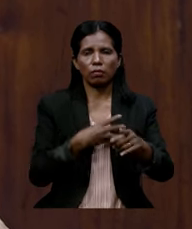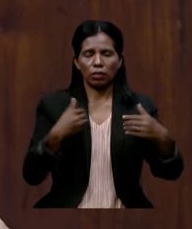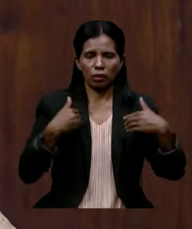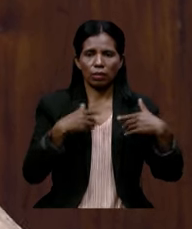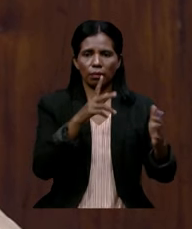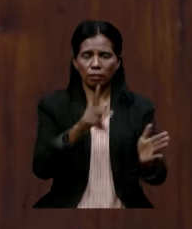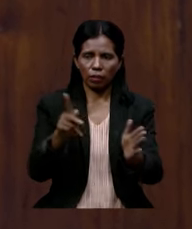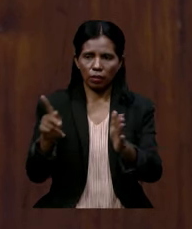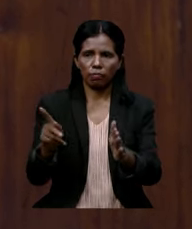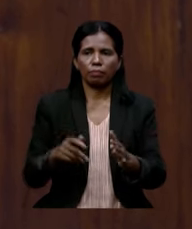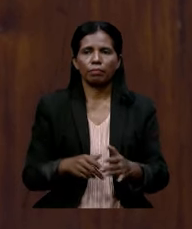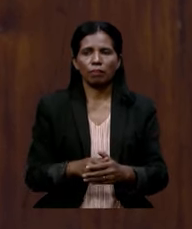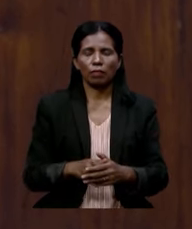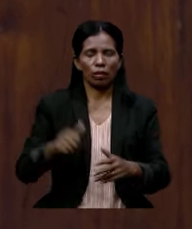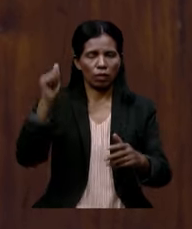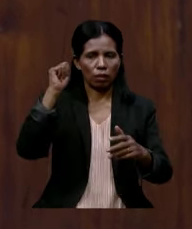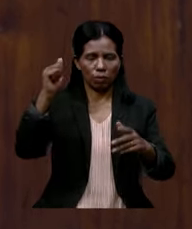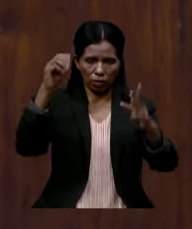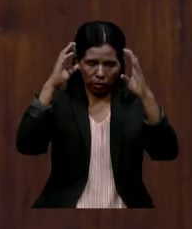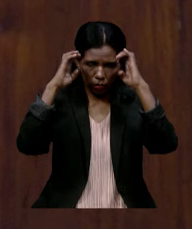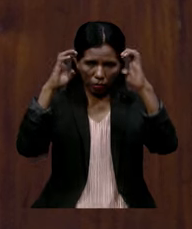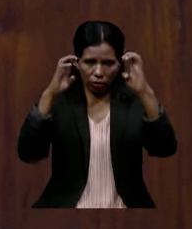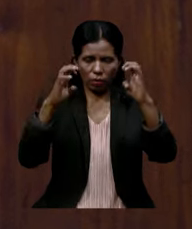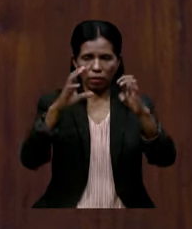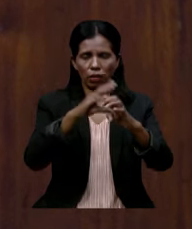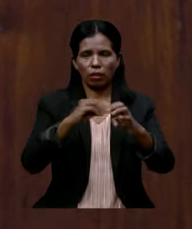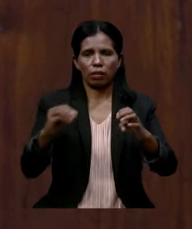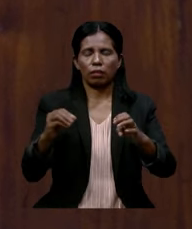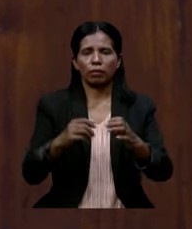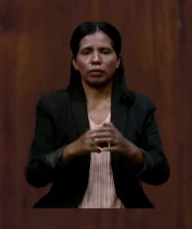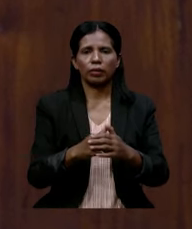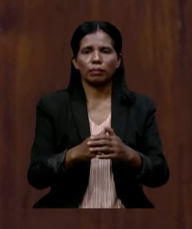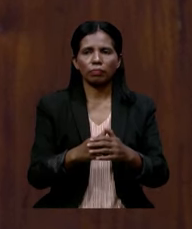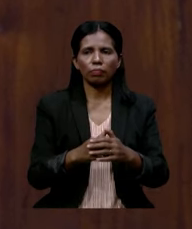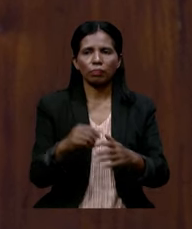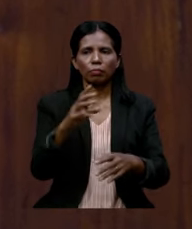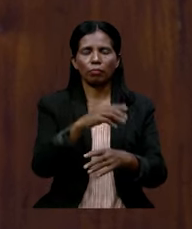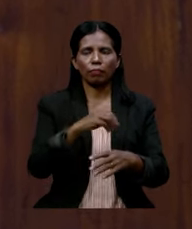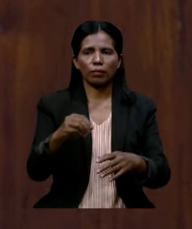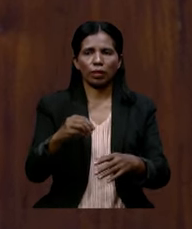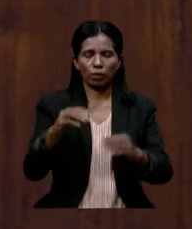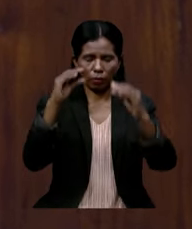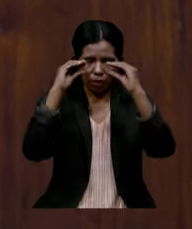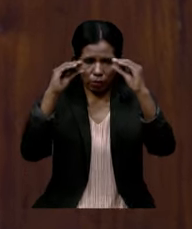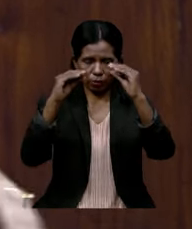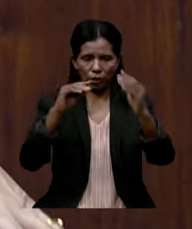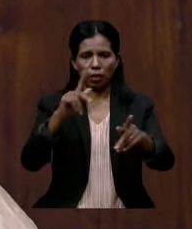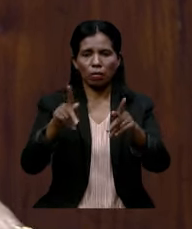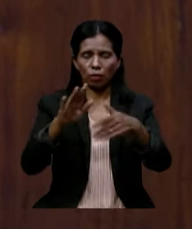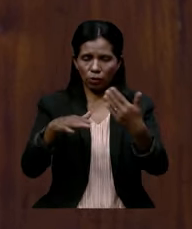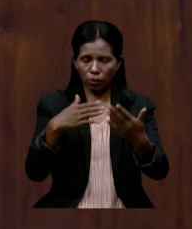halo campanha educativo ba território toma ato informa e ba itania sociedade